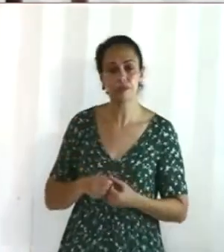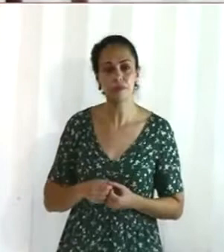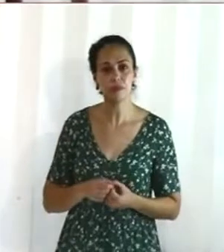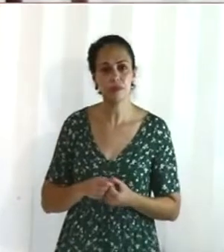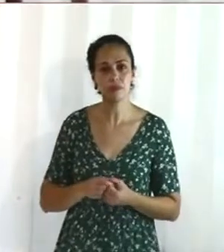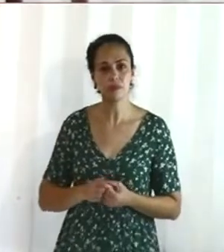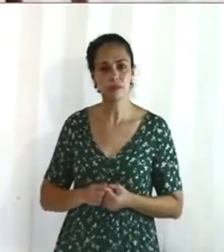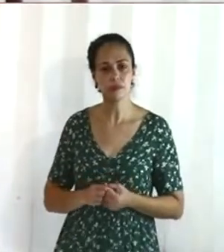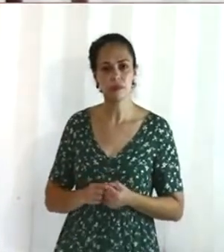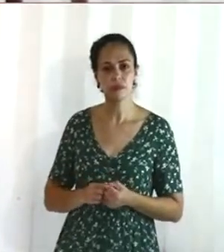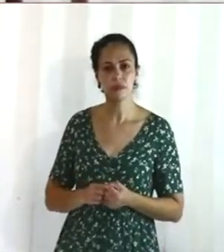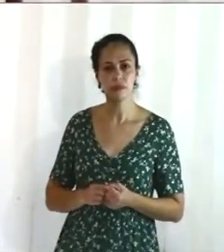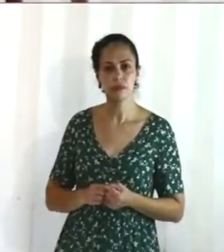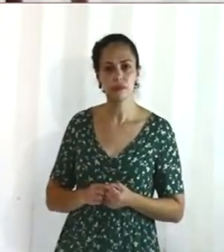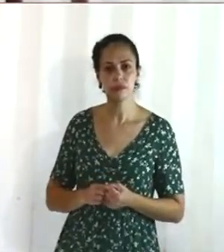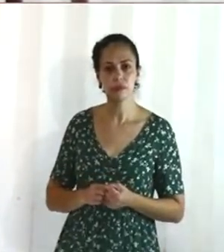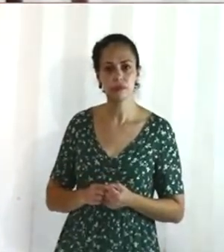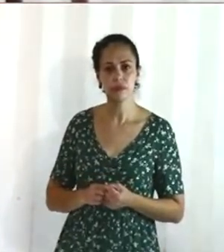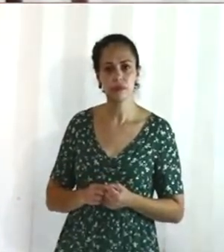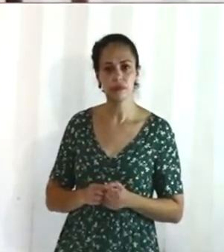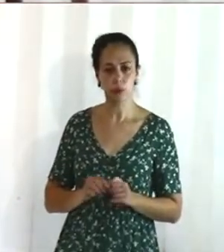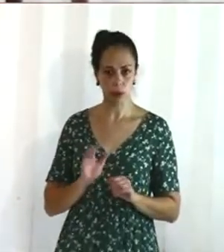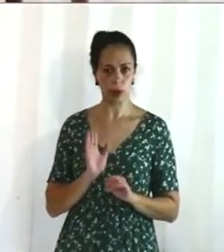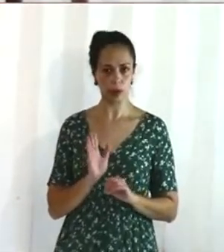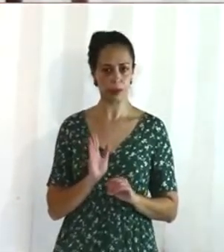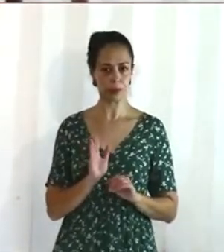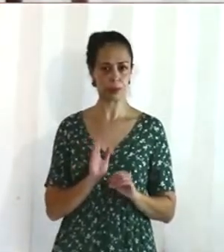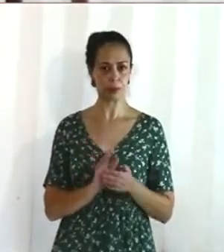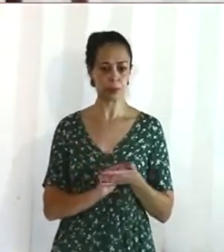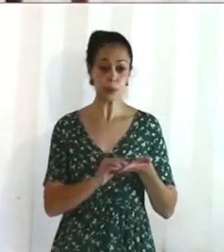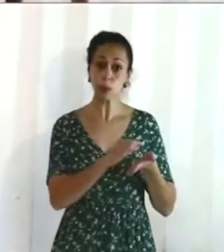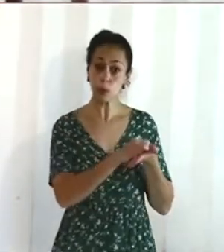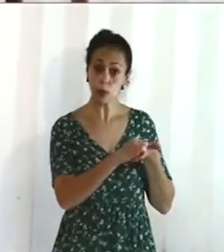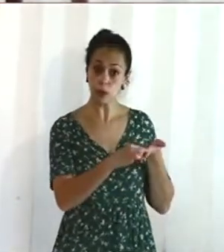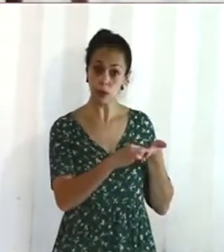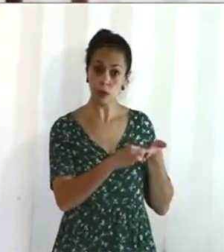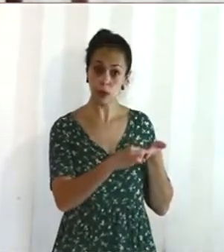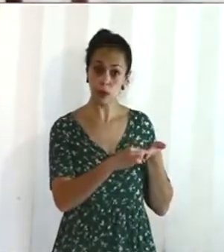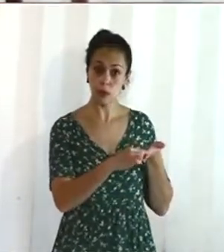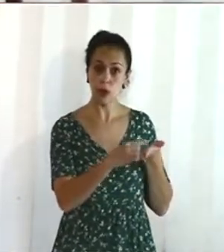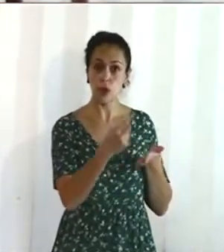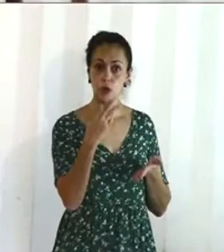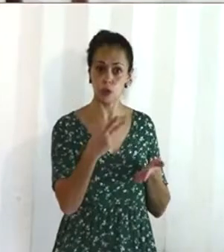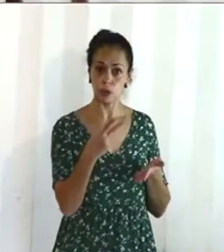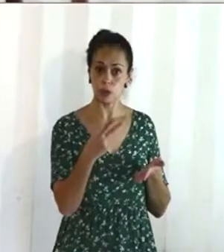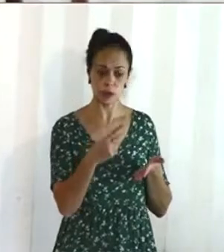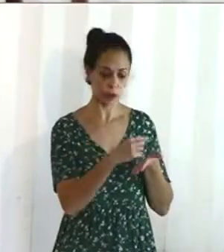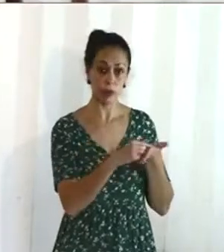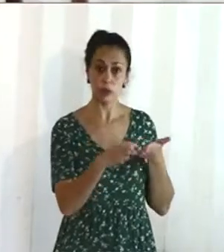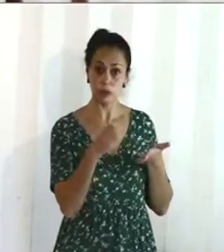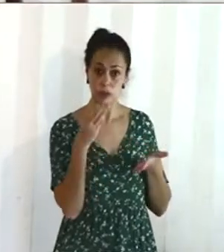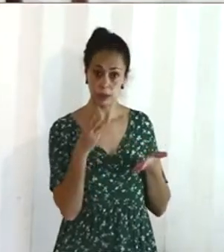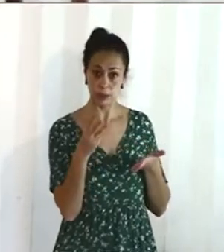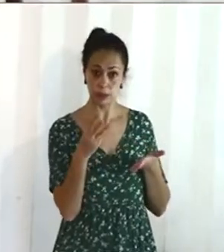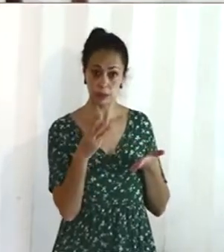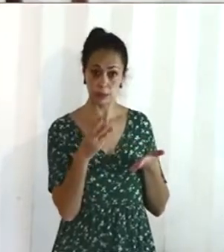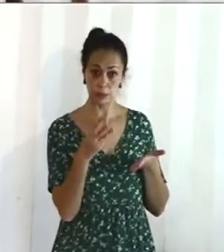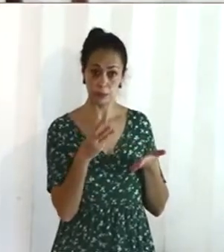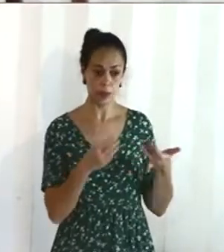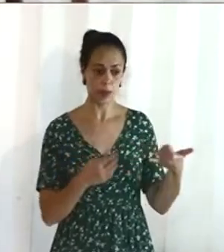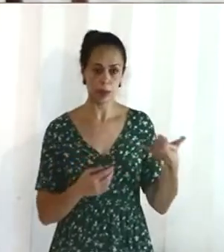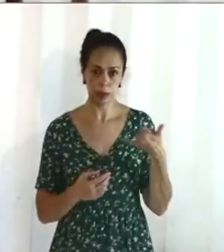então 2 e 3 vai dizer que esse verbo da vida, ele se manifestou, e agora nós